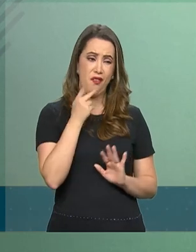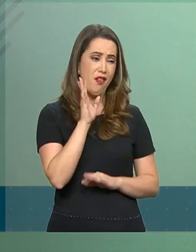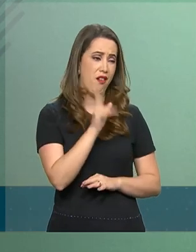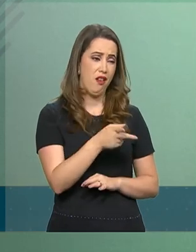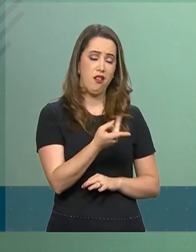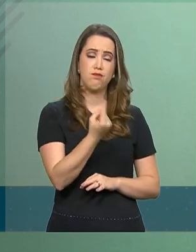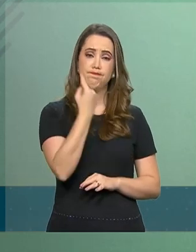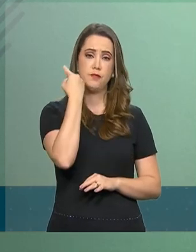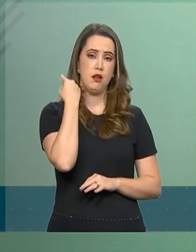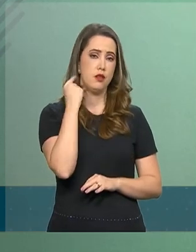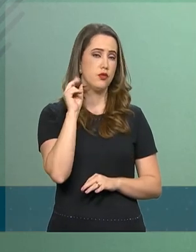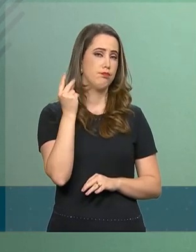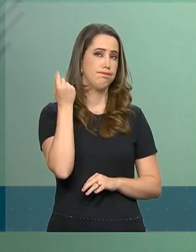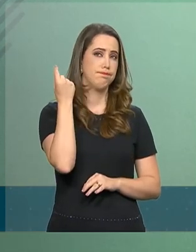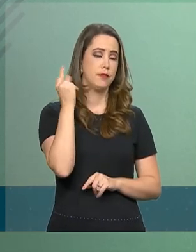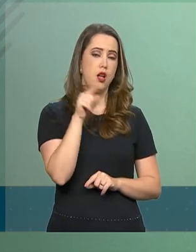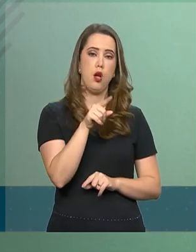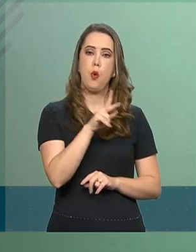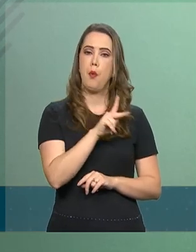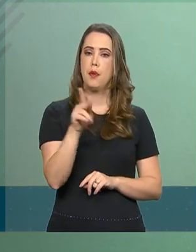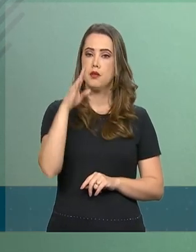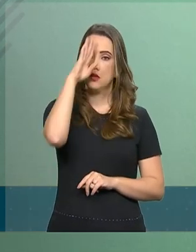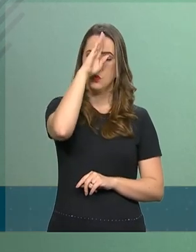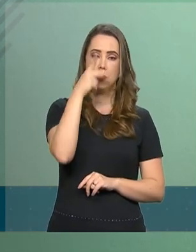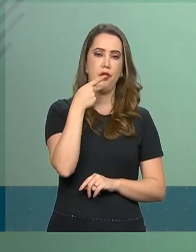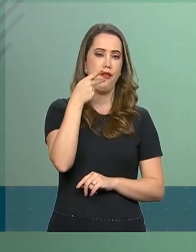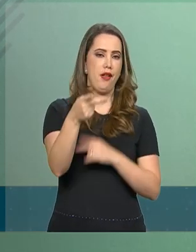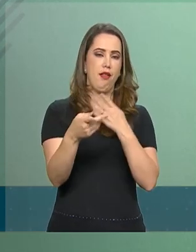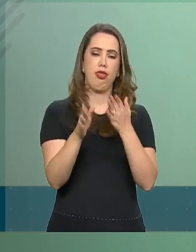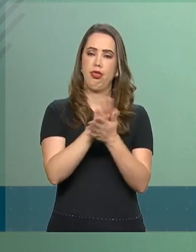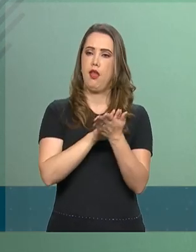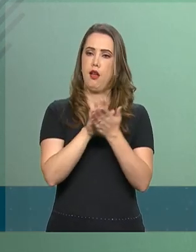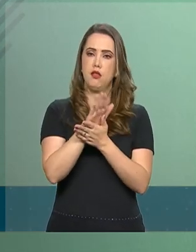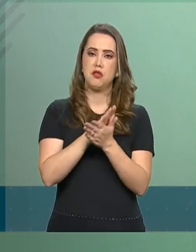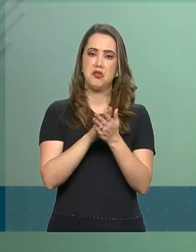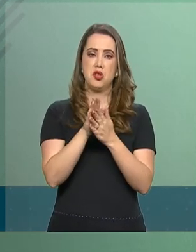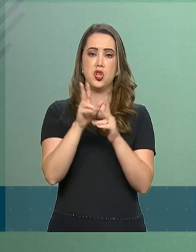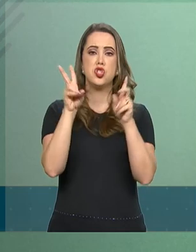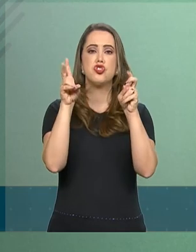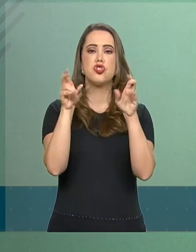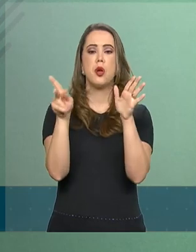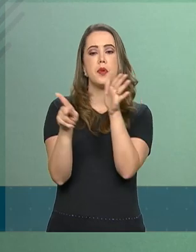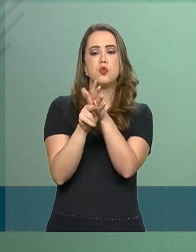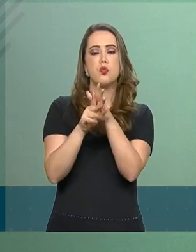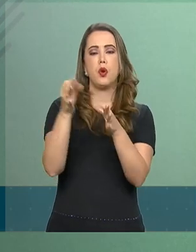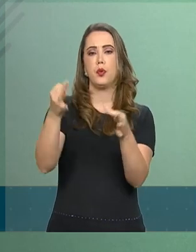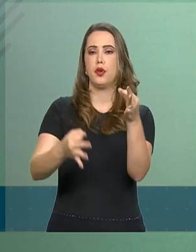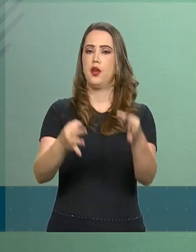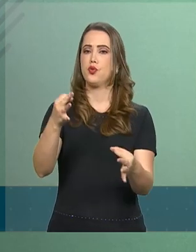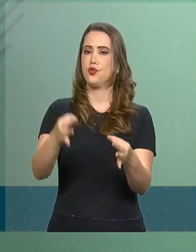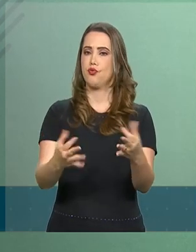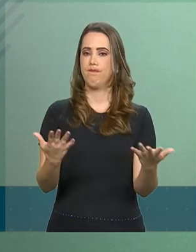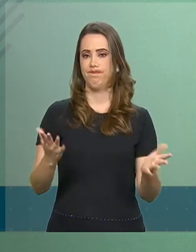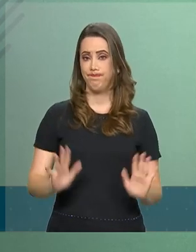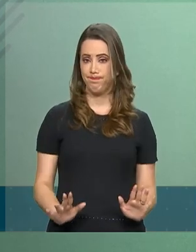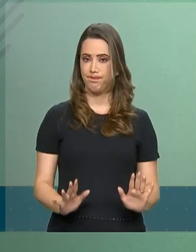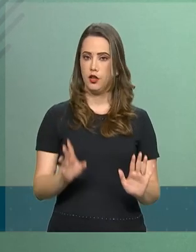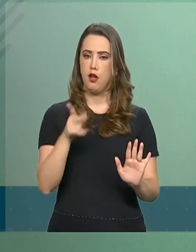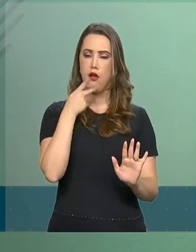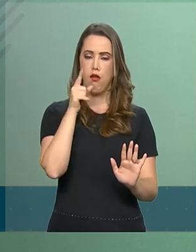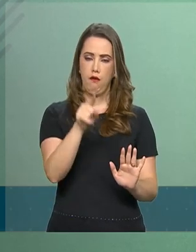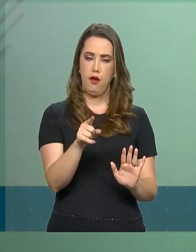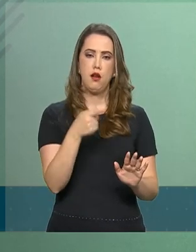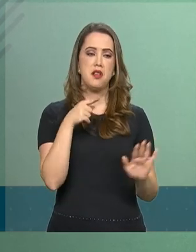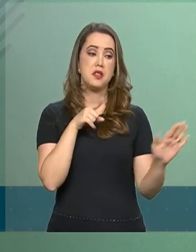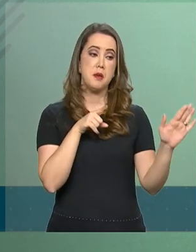sobre assuntos relativos à justiça e indica que as demandas devem